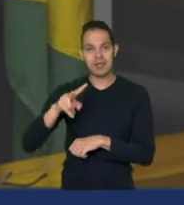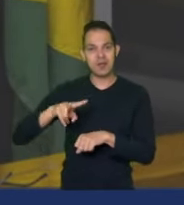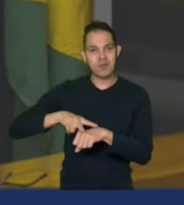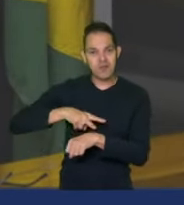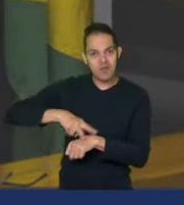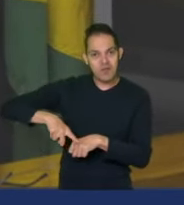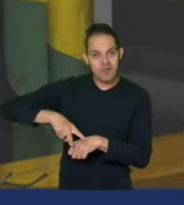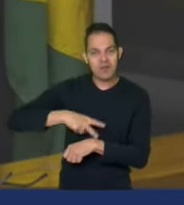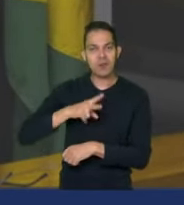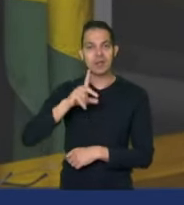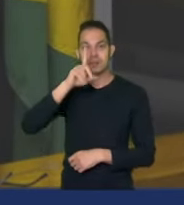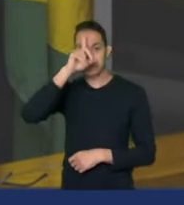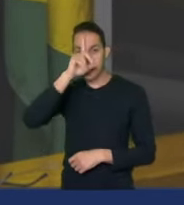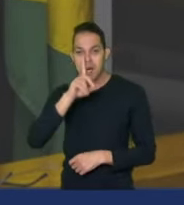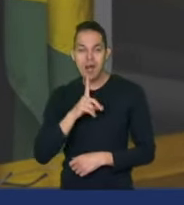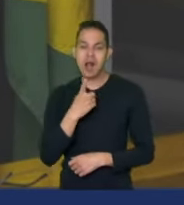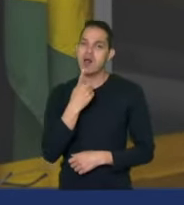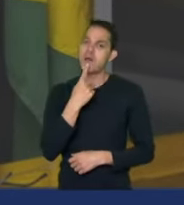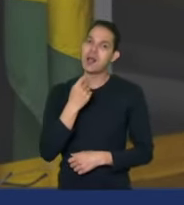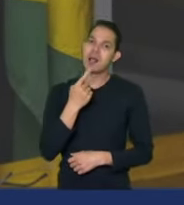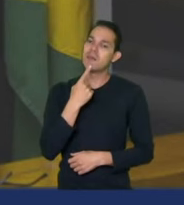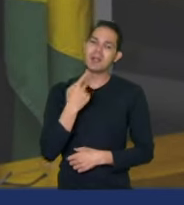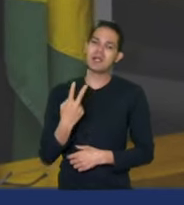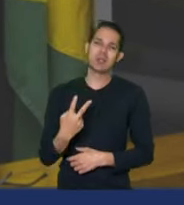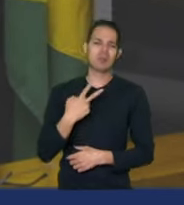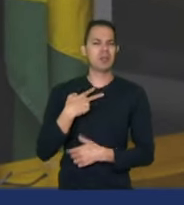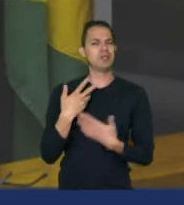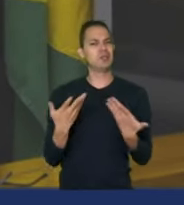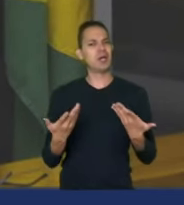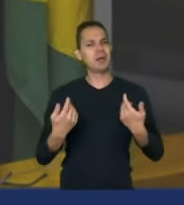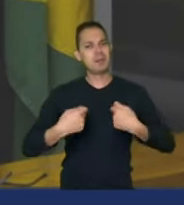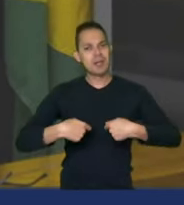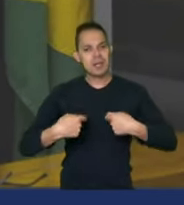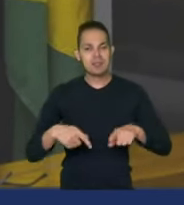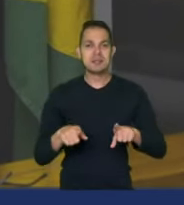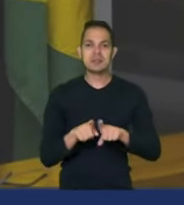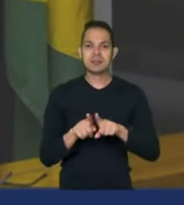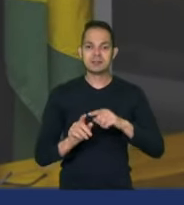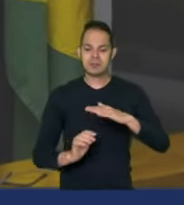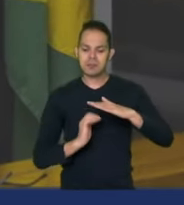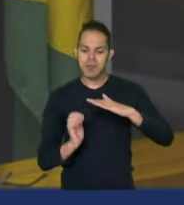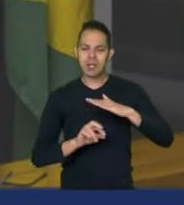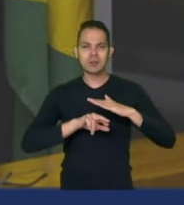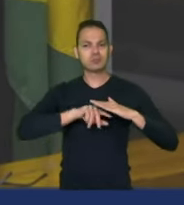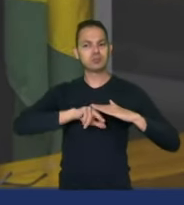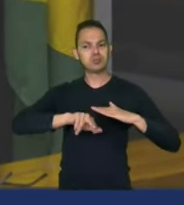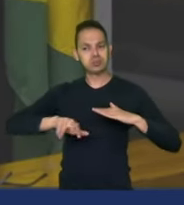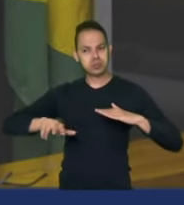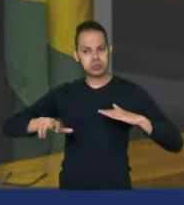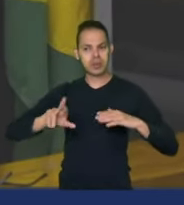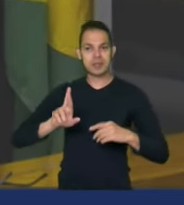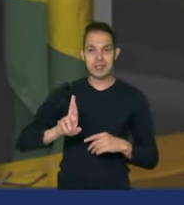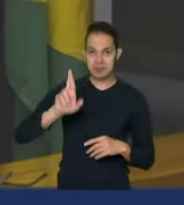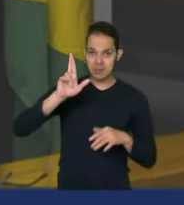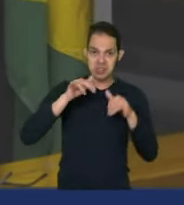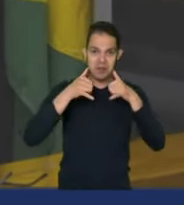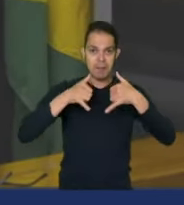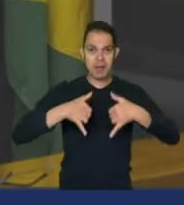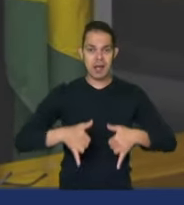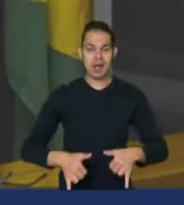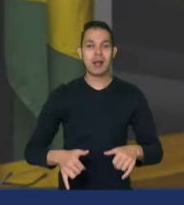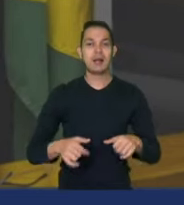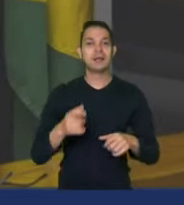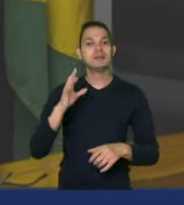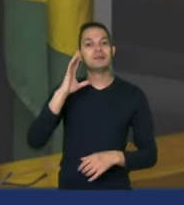bandeira vermelha. Ora, é preciso também destas empresas que têm a concessão de energia estabelecer